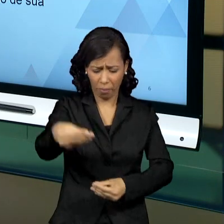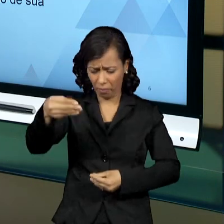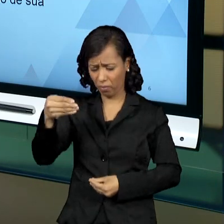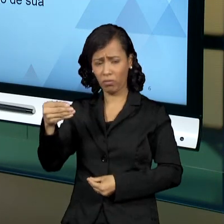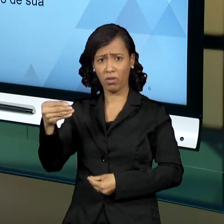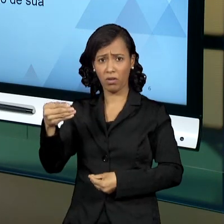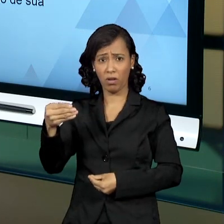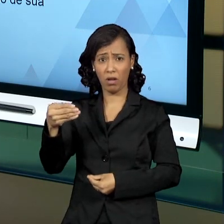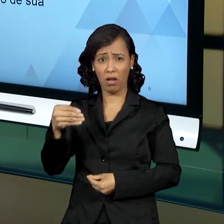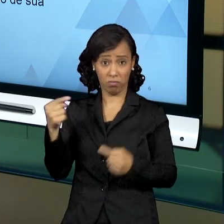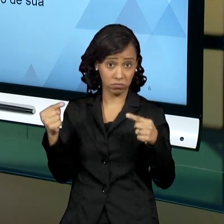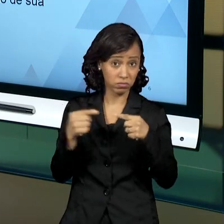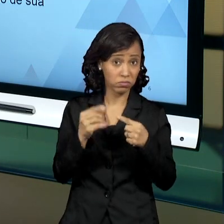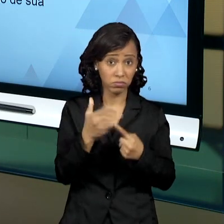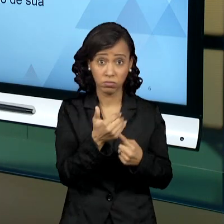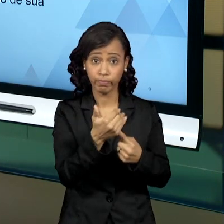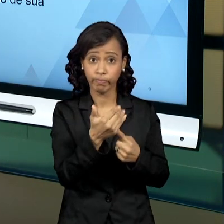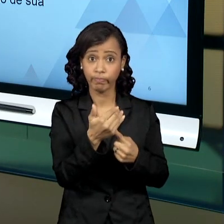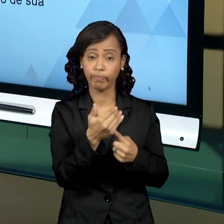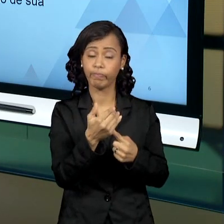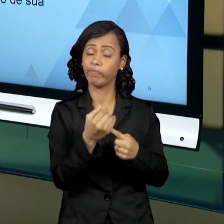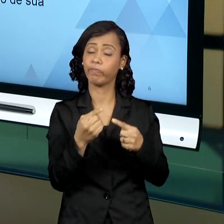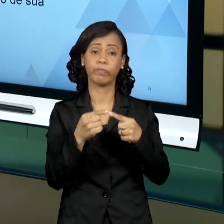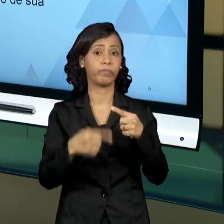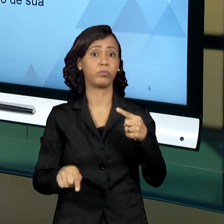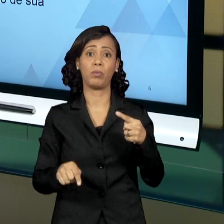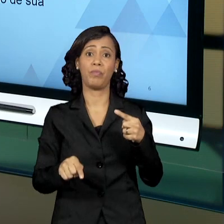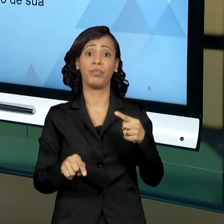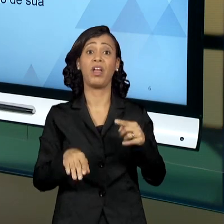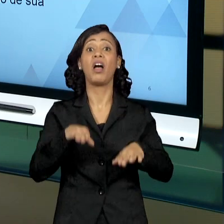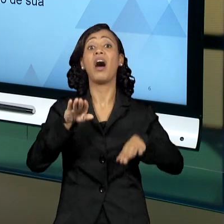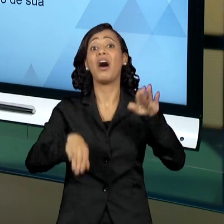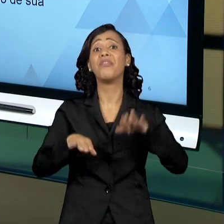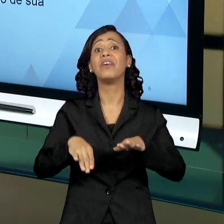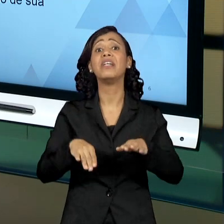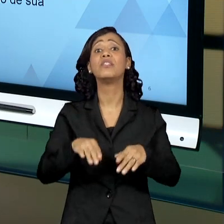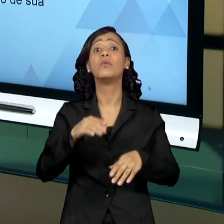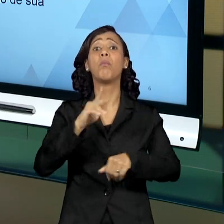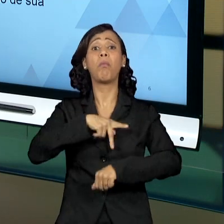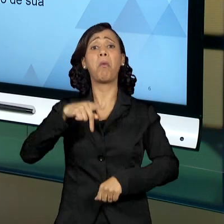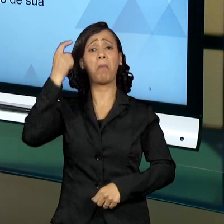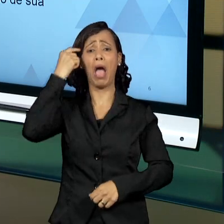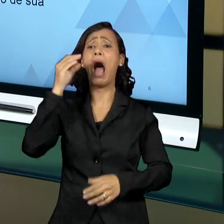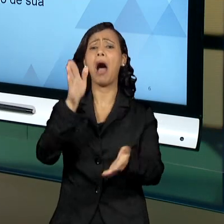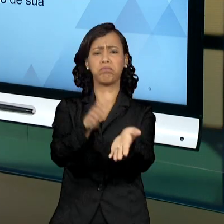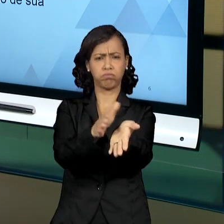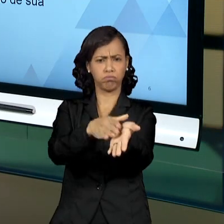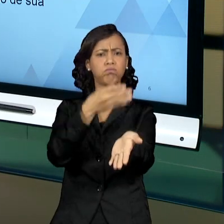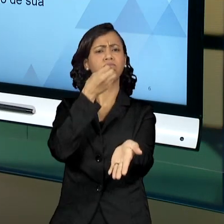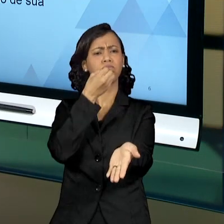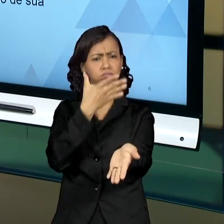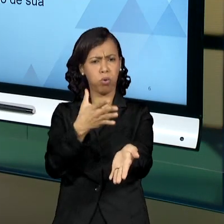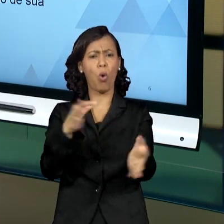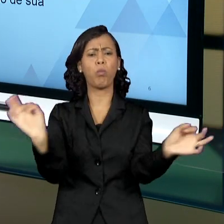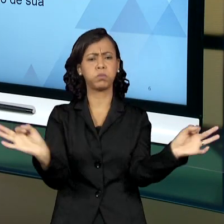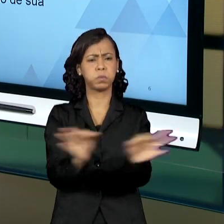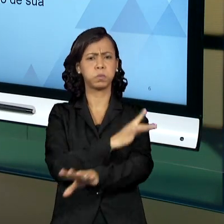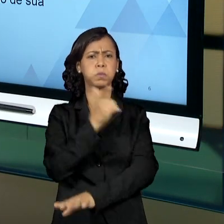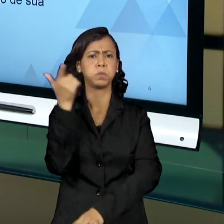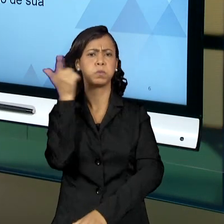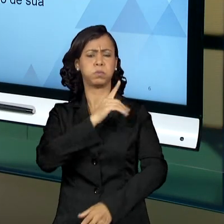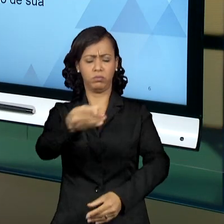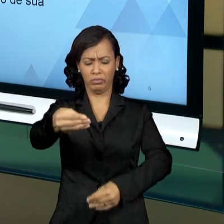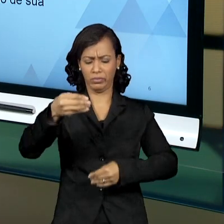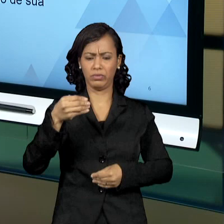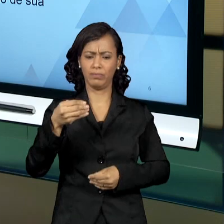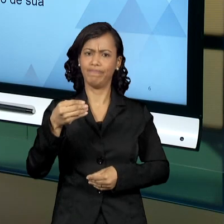muitas vezes, para o professor, ele é colocado como realizou, sem que isso tenha significado e aprendizagem.